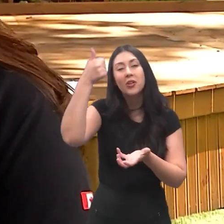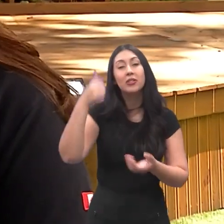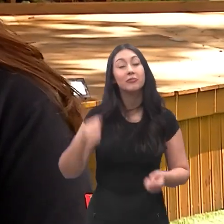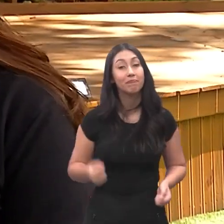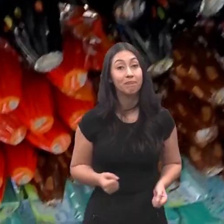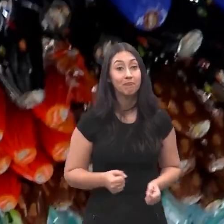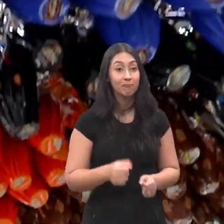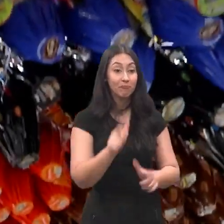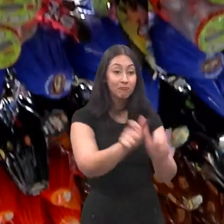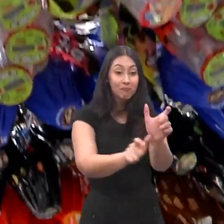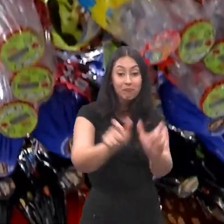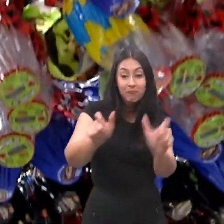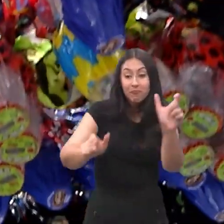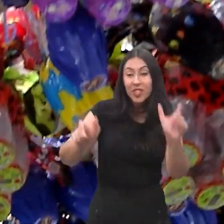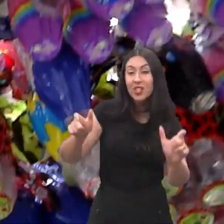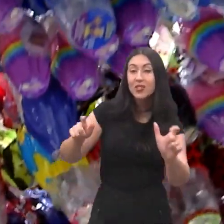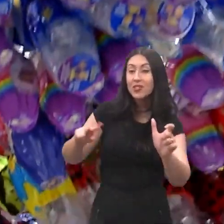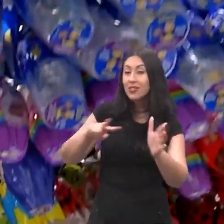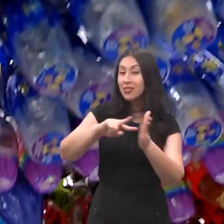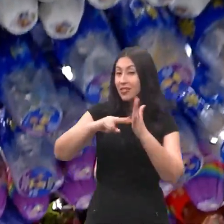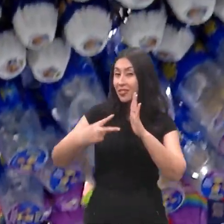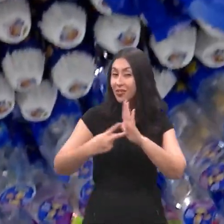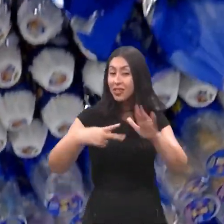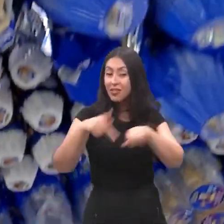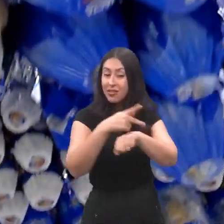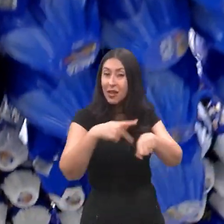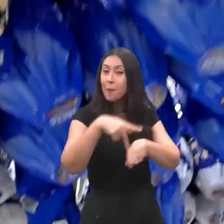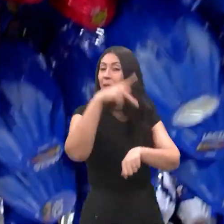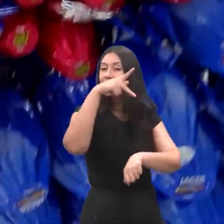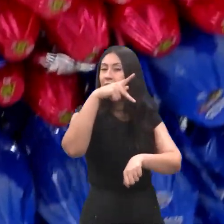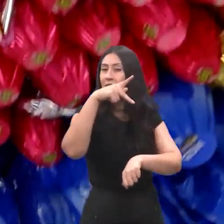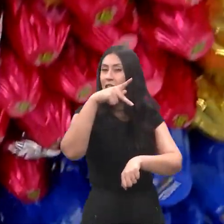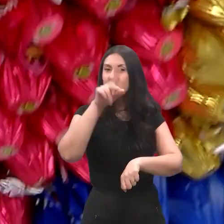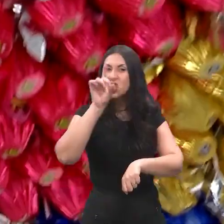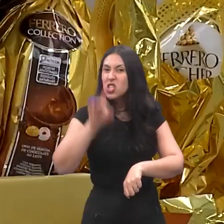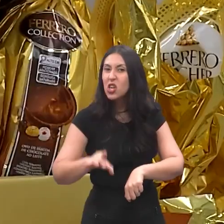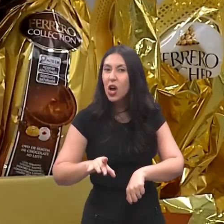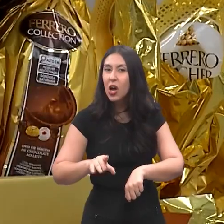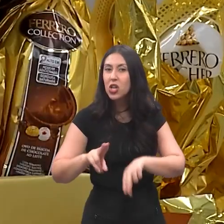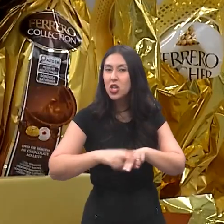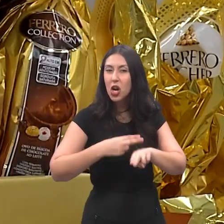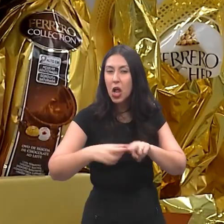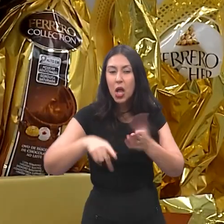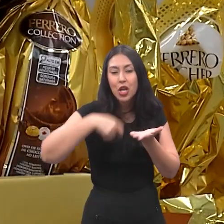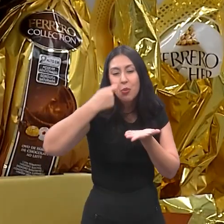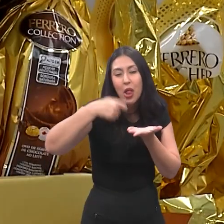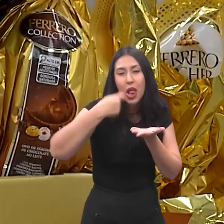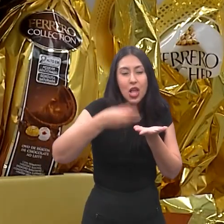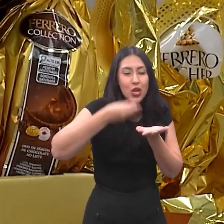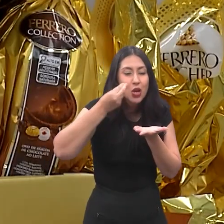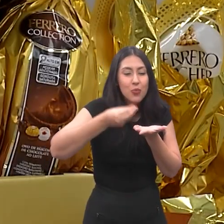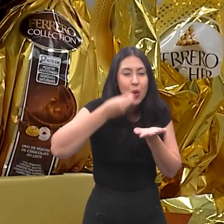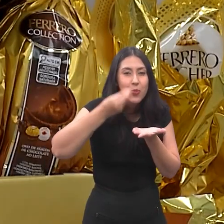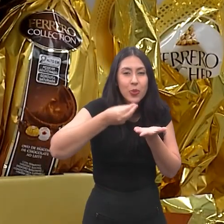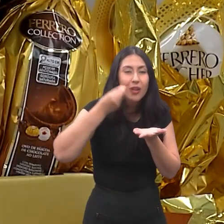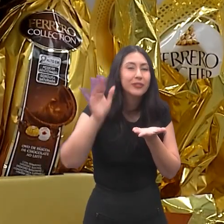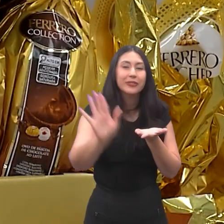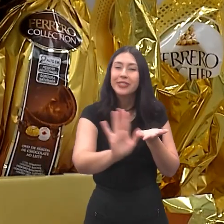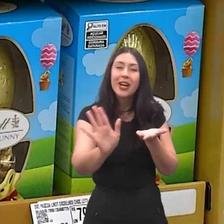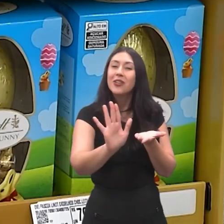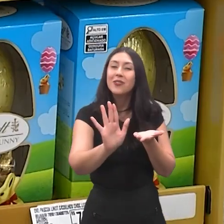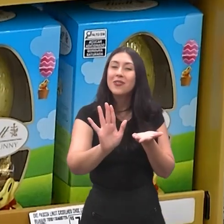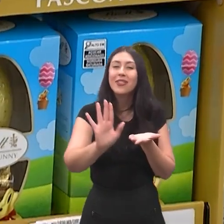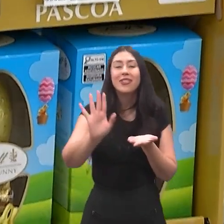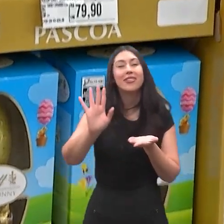lá na frente. E para muitas pessoas, o real significado da Páscoa vai além de comer deliciosos ovos de